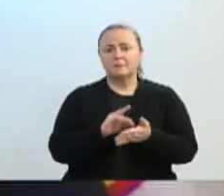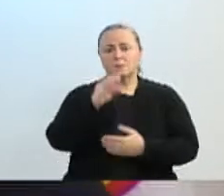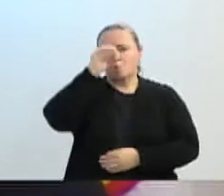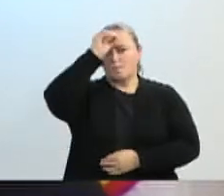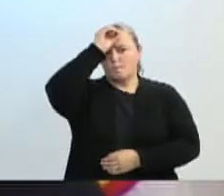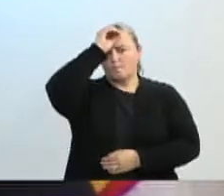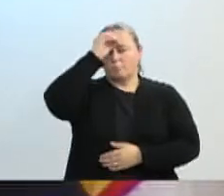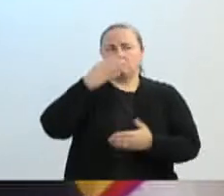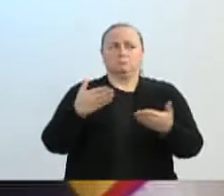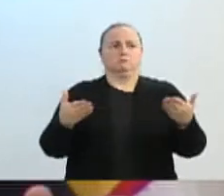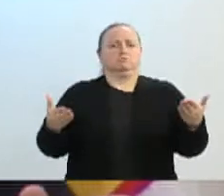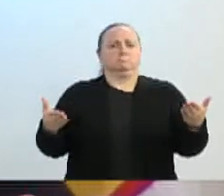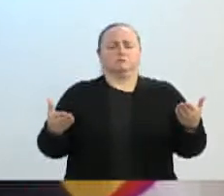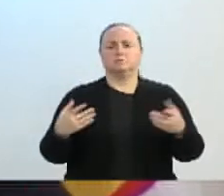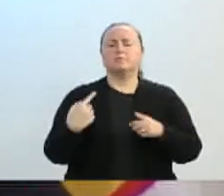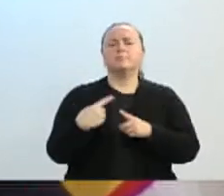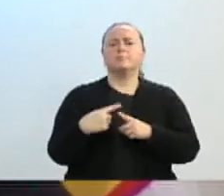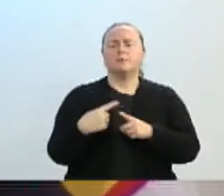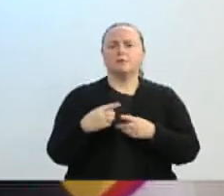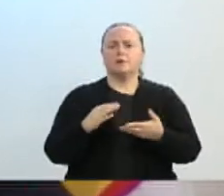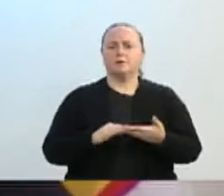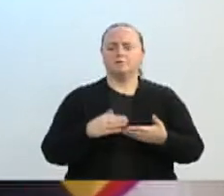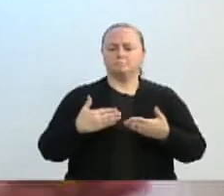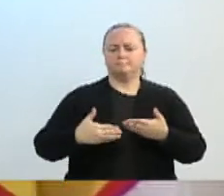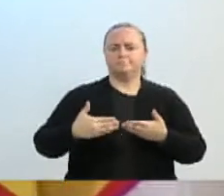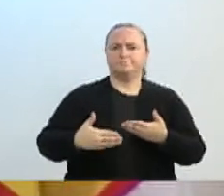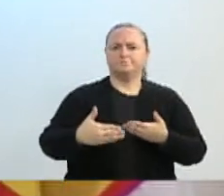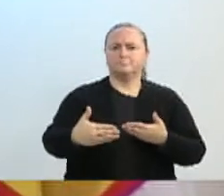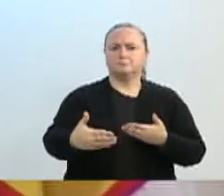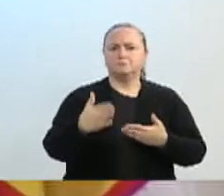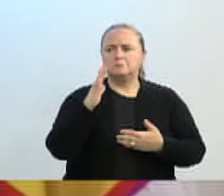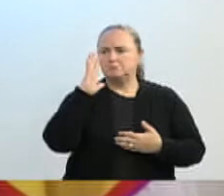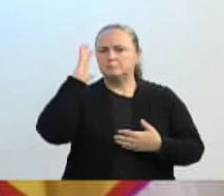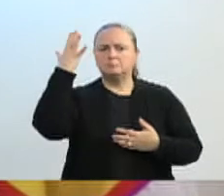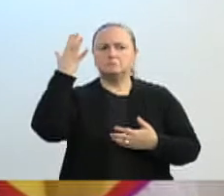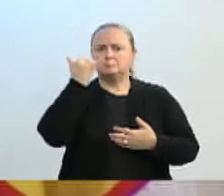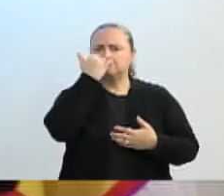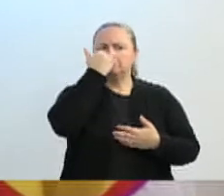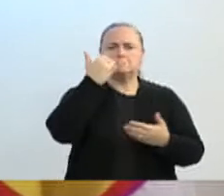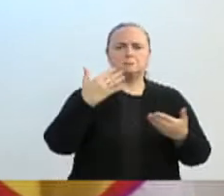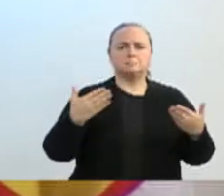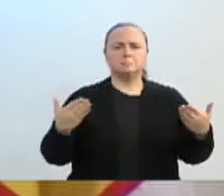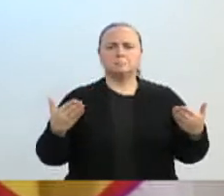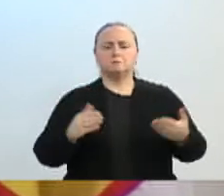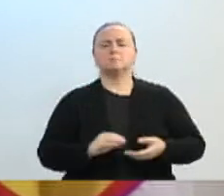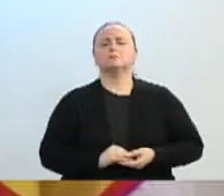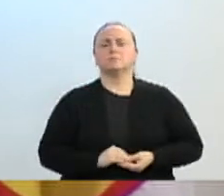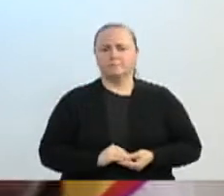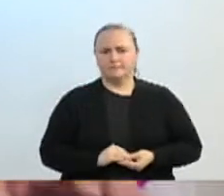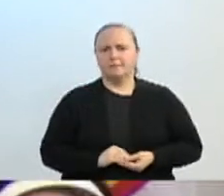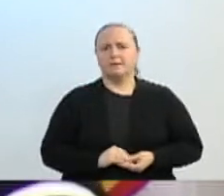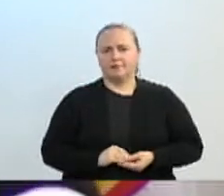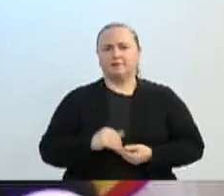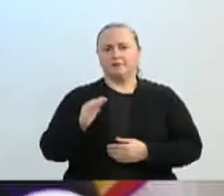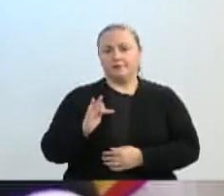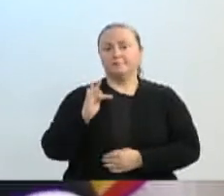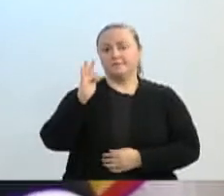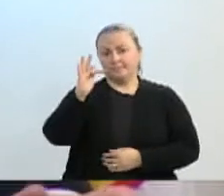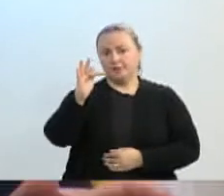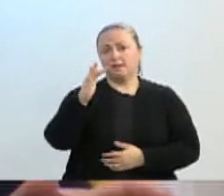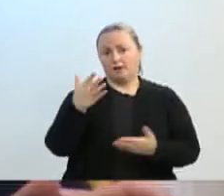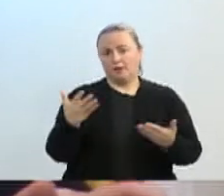mais após os acontecimentos recentes a nível federal. Por outro lado, na semana